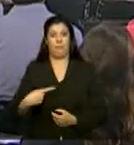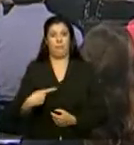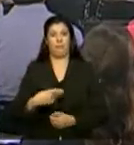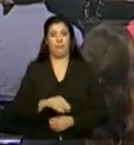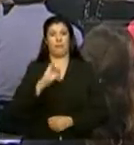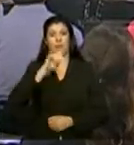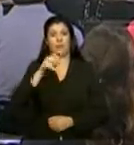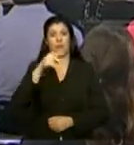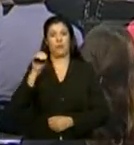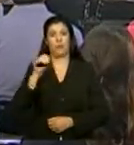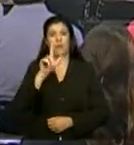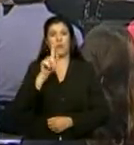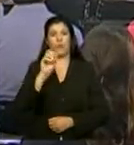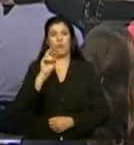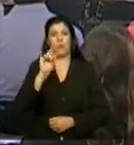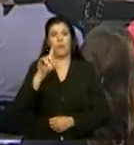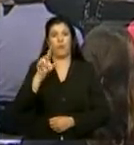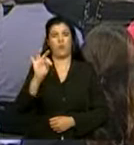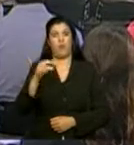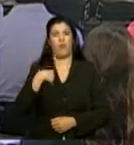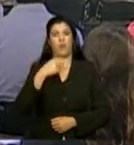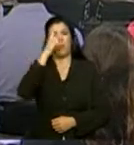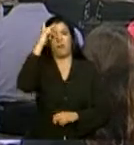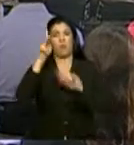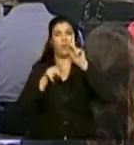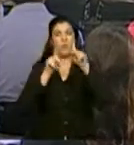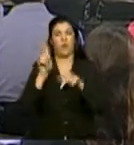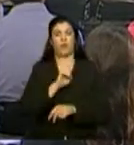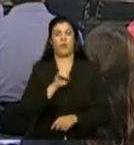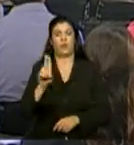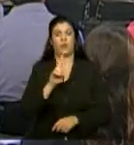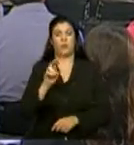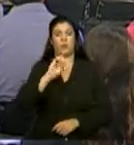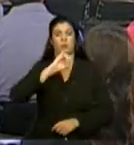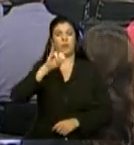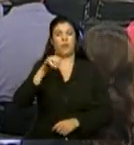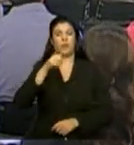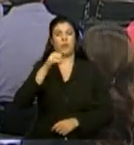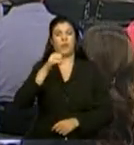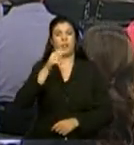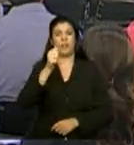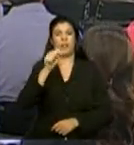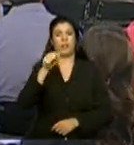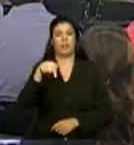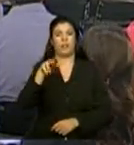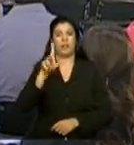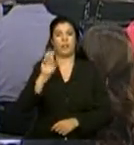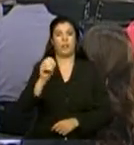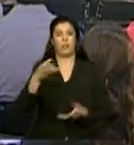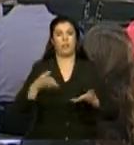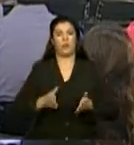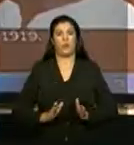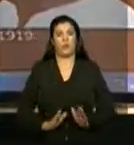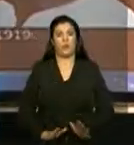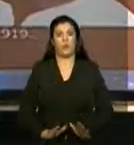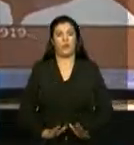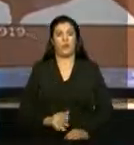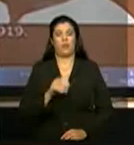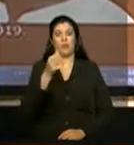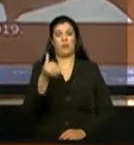joão goulart popularmente conhecido como jango nasceu em são borja no rio grande do sul em